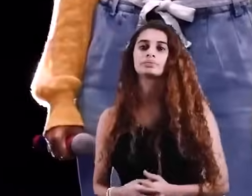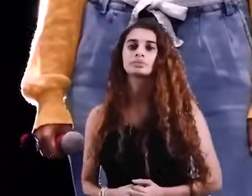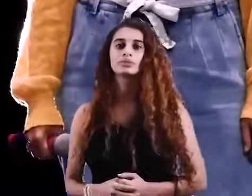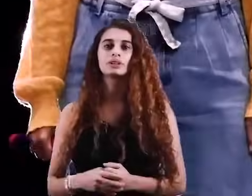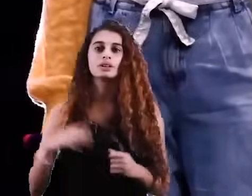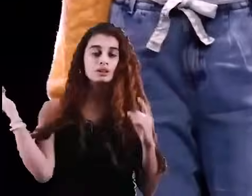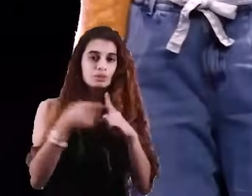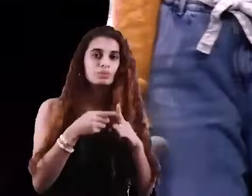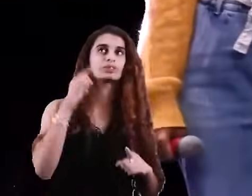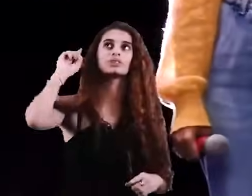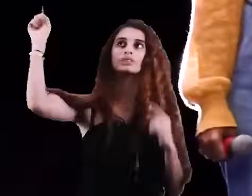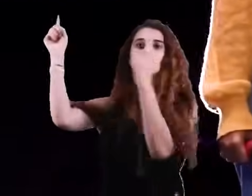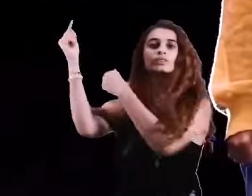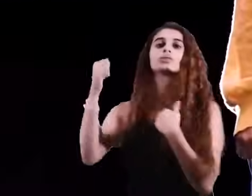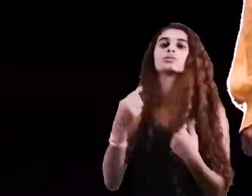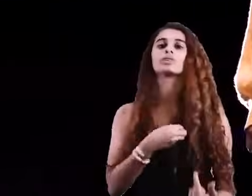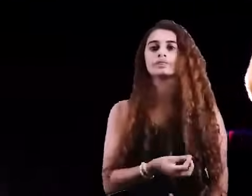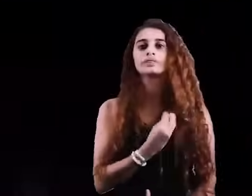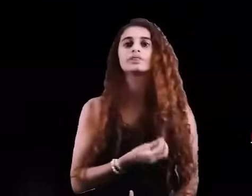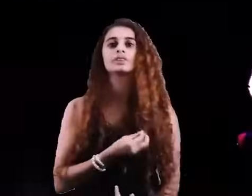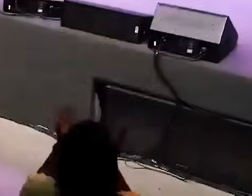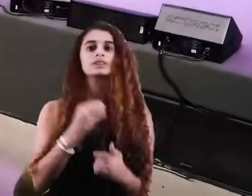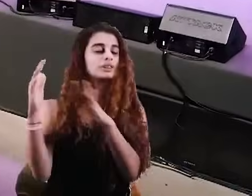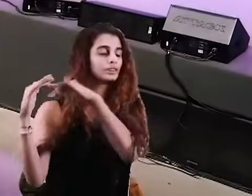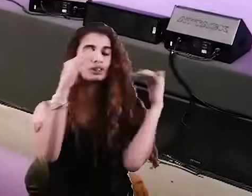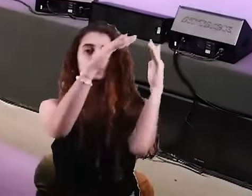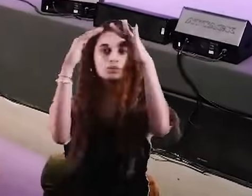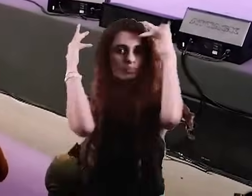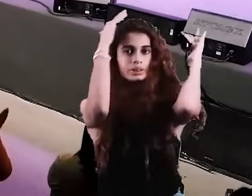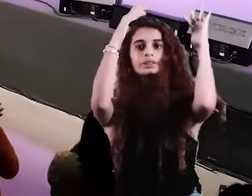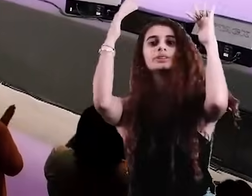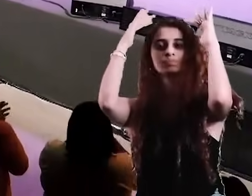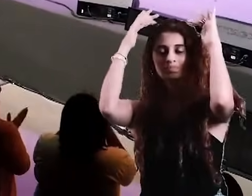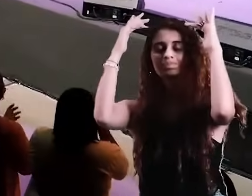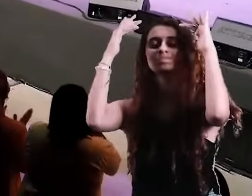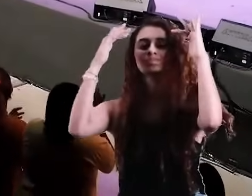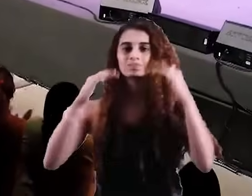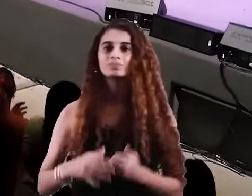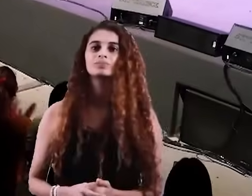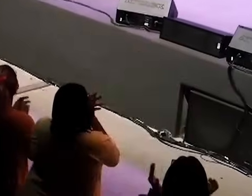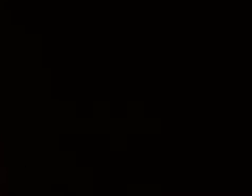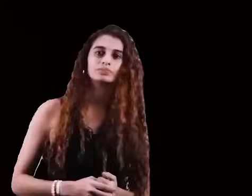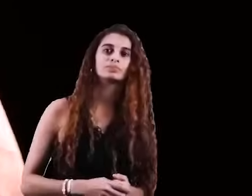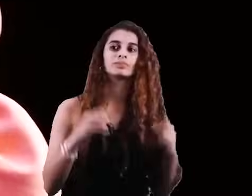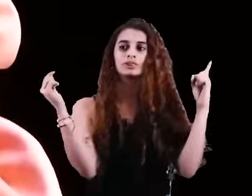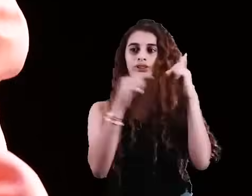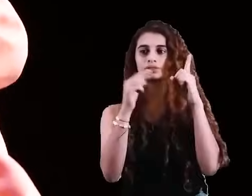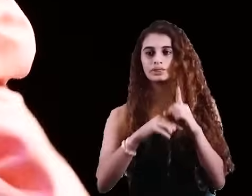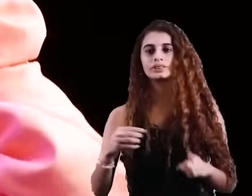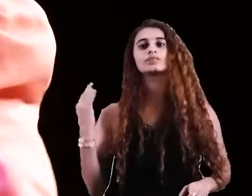supre. Você vai aceitar que aquilo que Deus desenhou para você é suficiente.